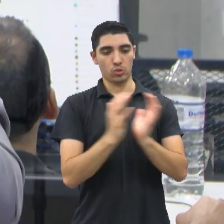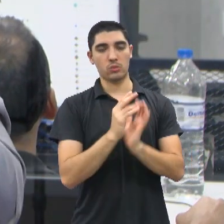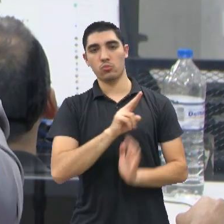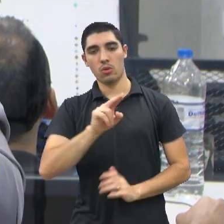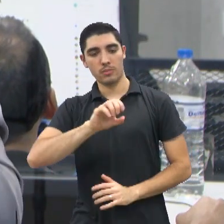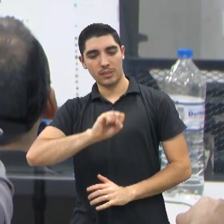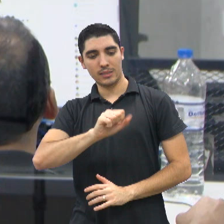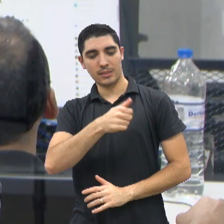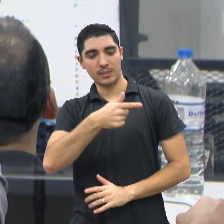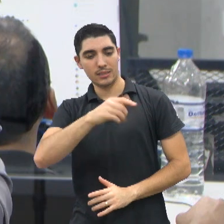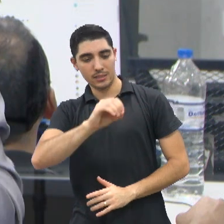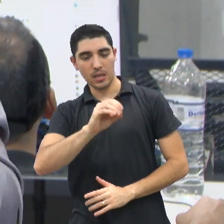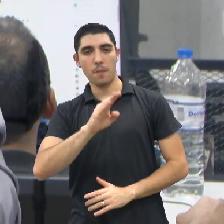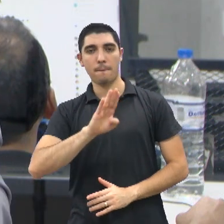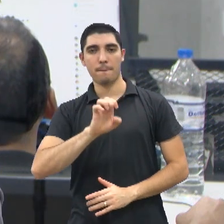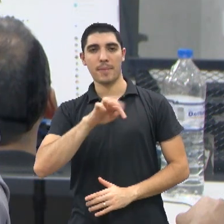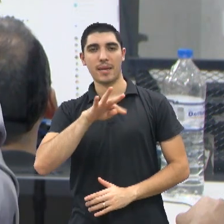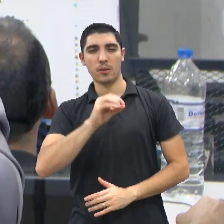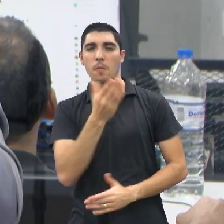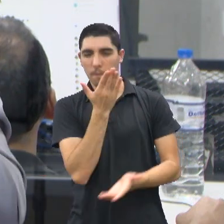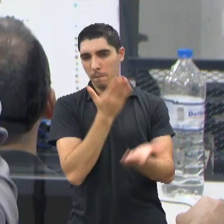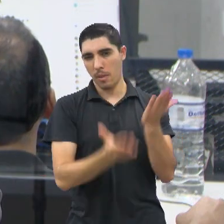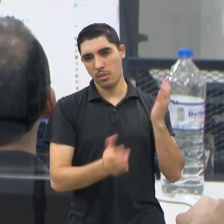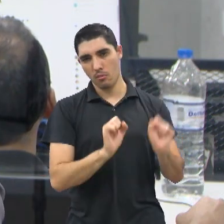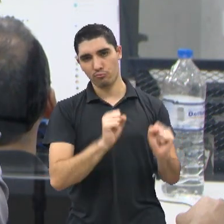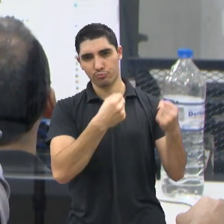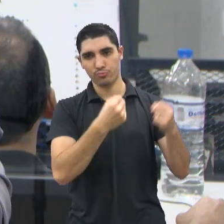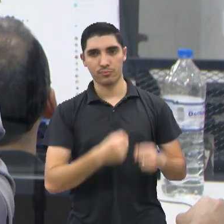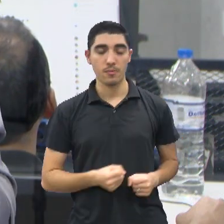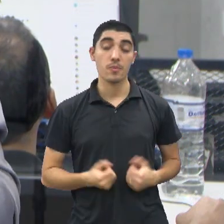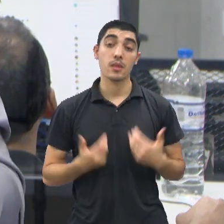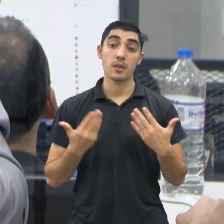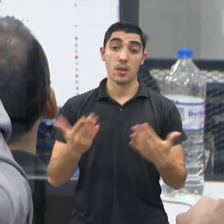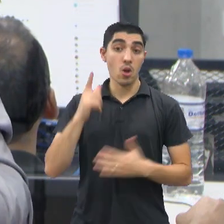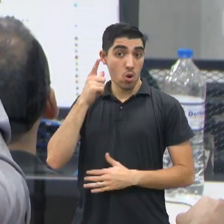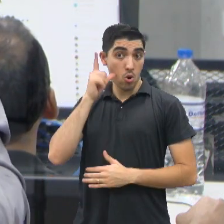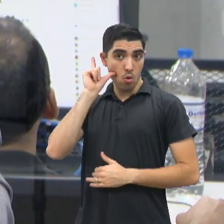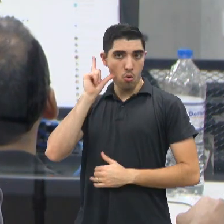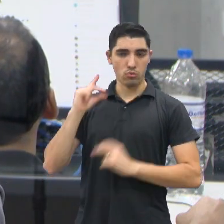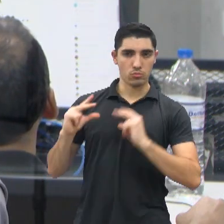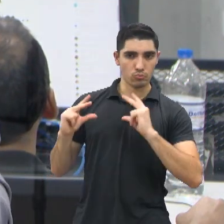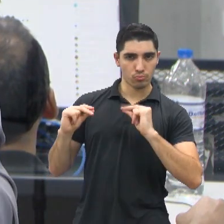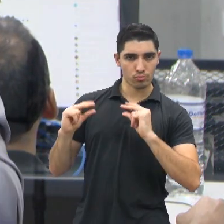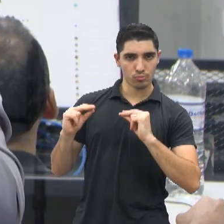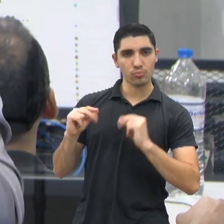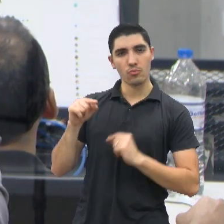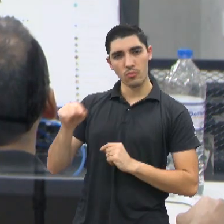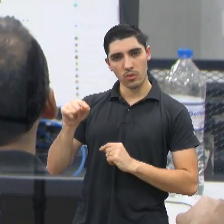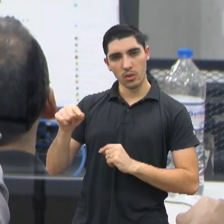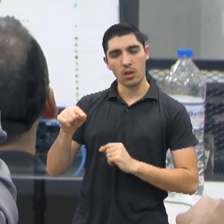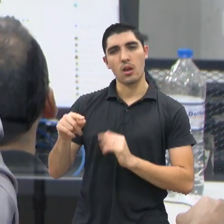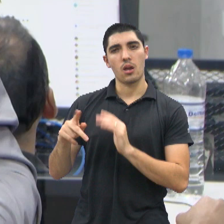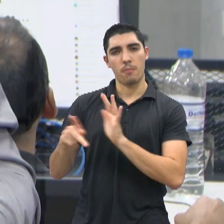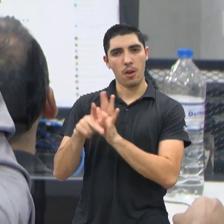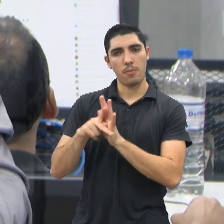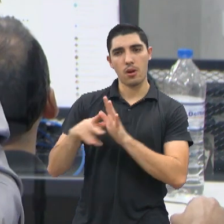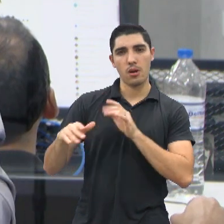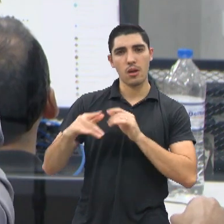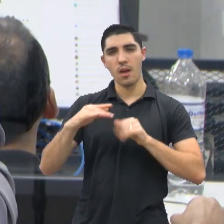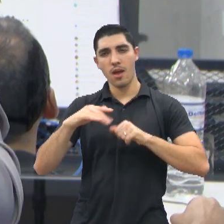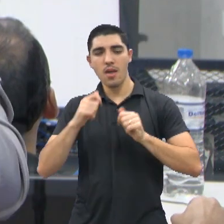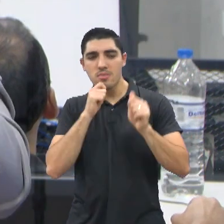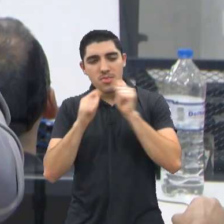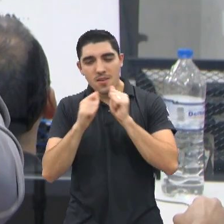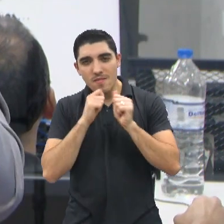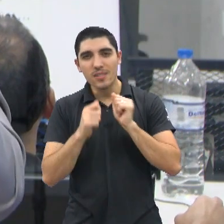oitavas de final e ontem em conversa ao parada dos esportes né sendo entrevistado pelo nosso